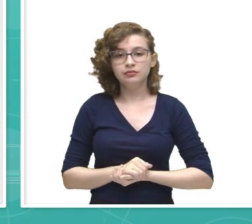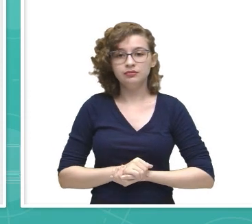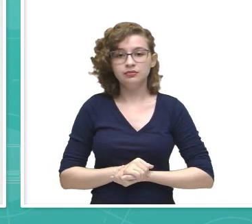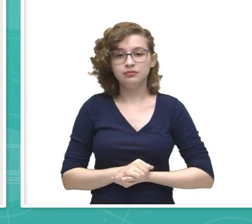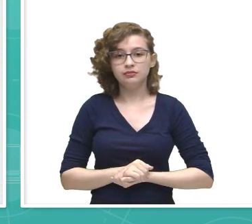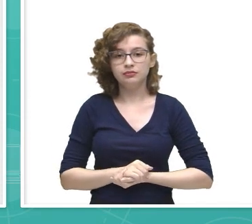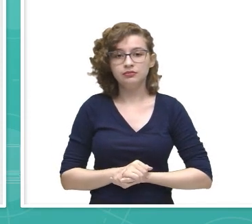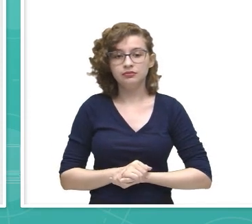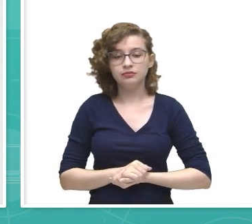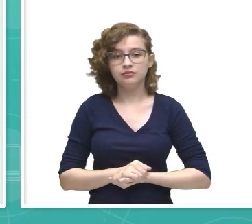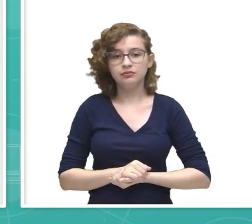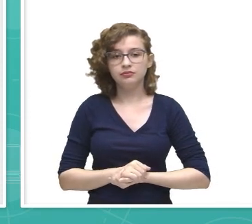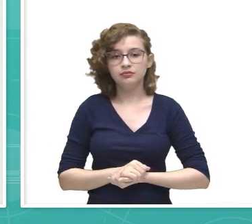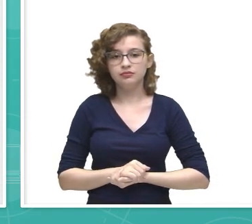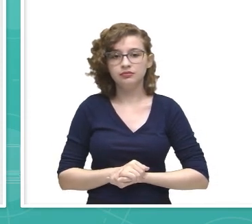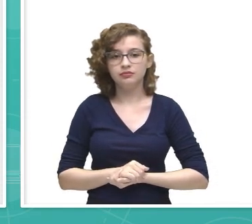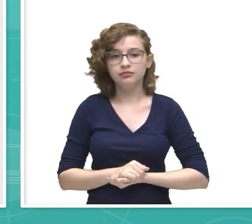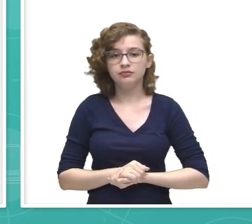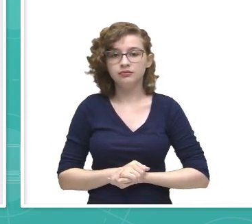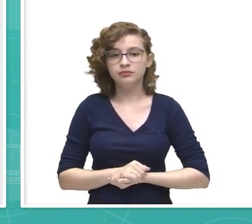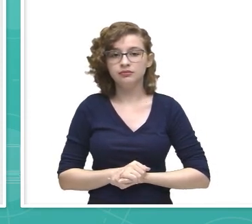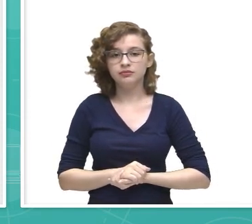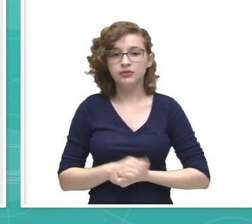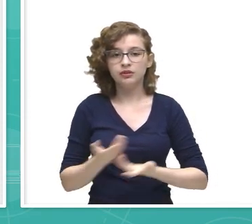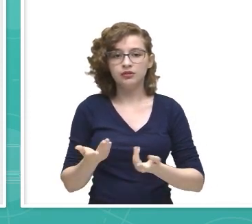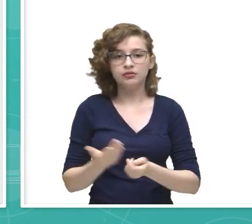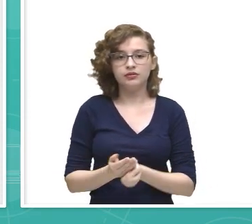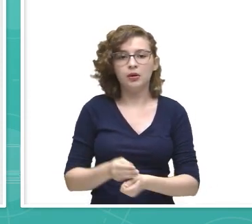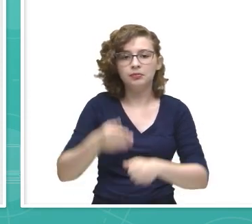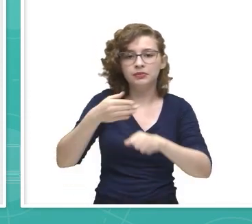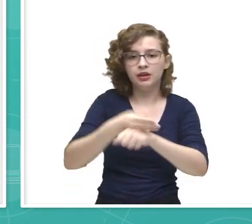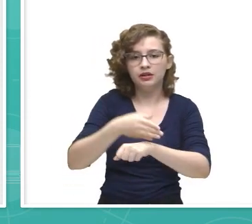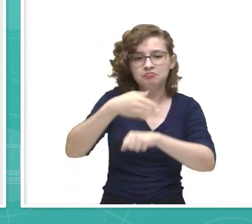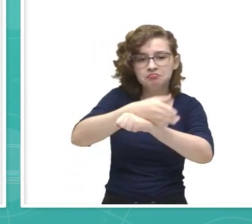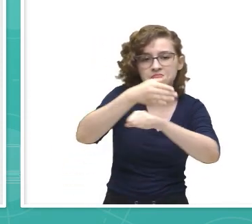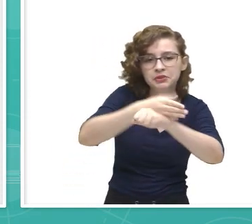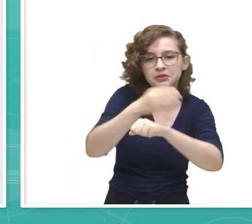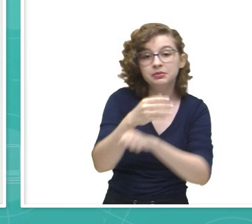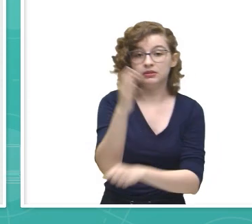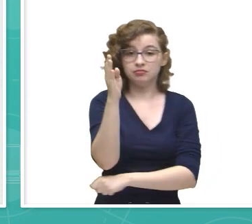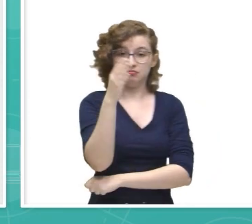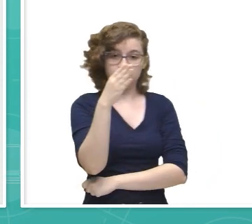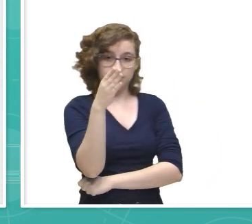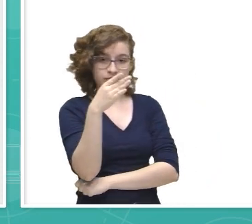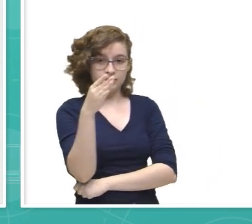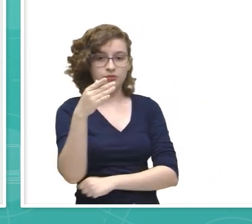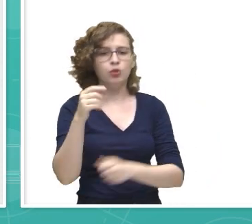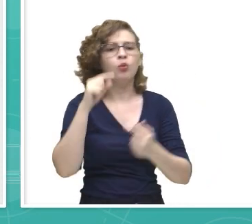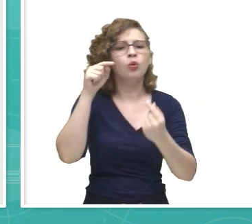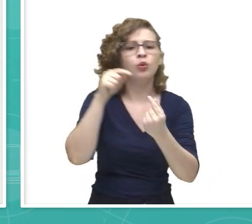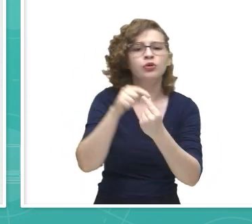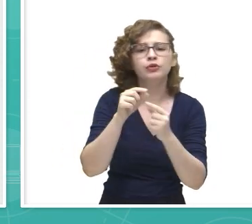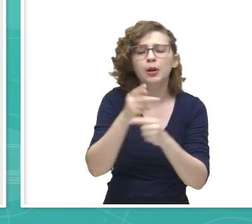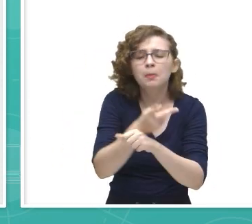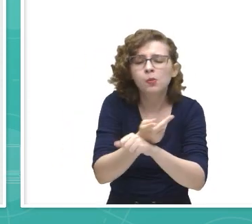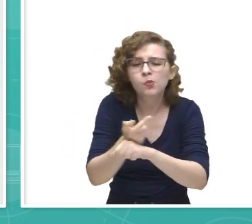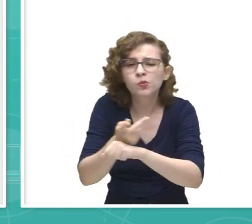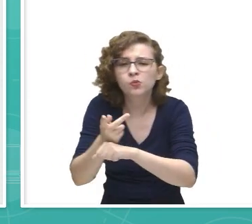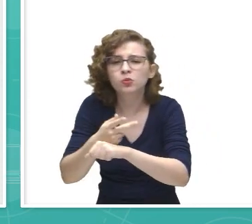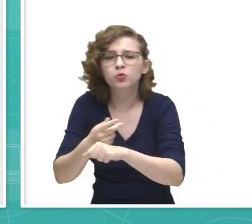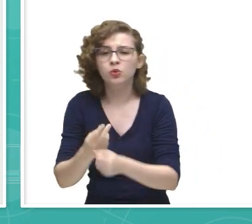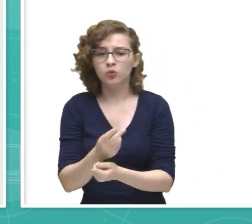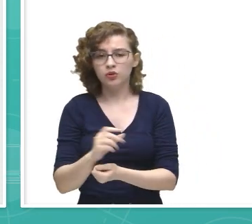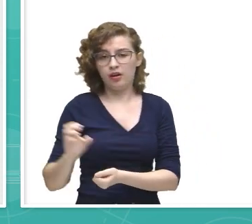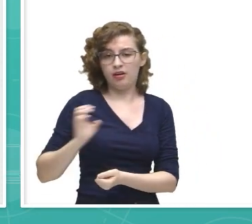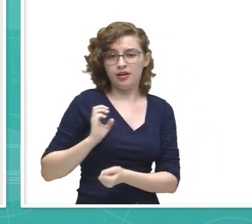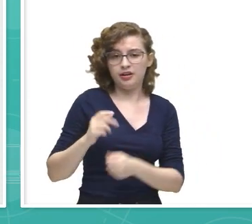Unival. As expedições chamadas de entradas e bandeiras tinham como objetivo procurar riquezas e minerais e ou a caça